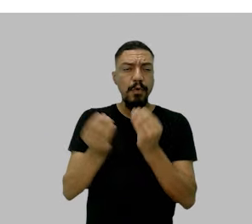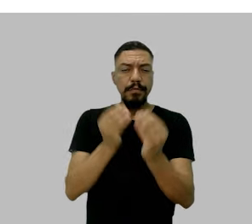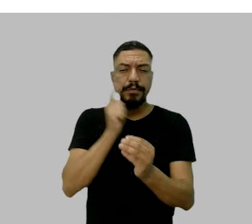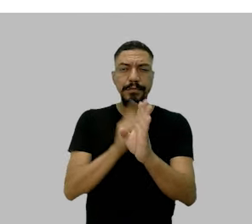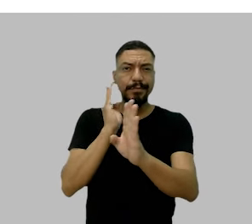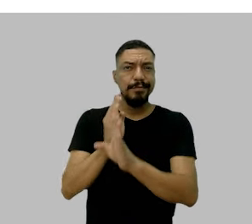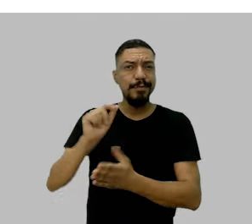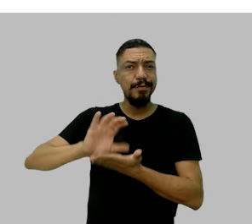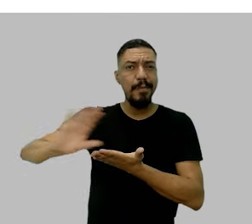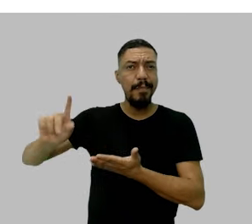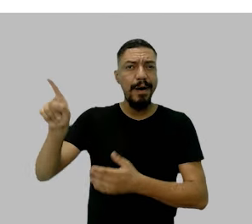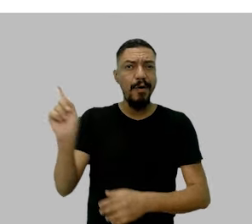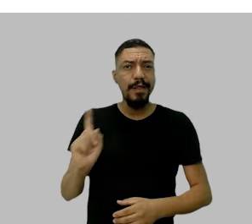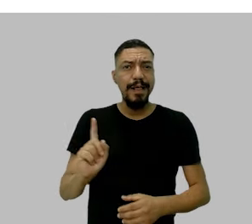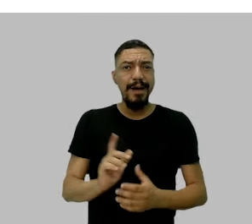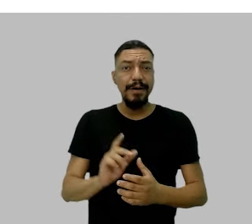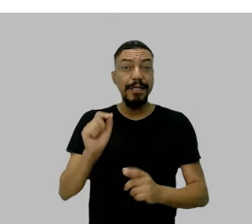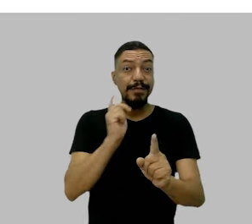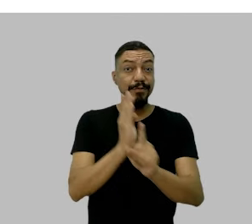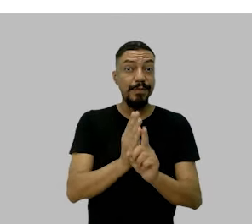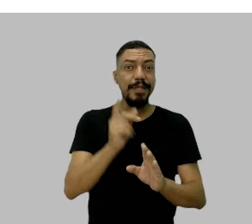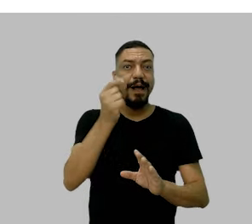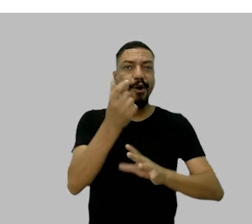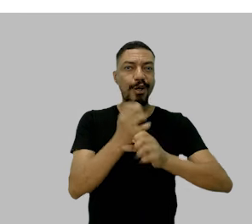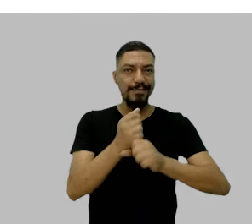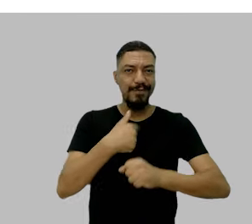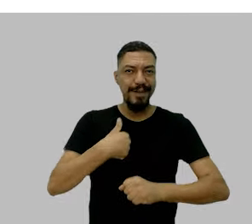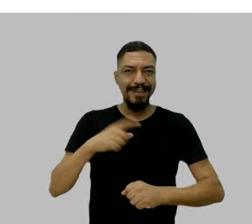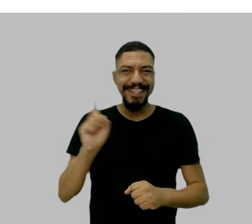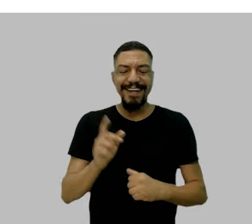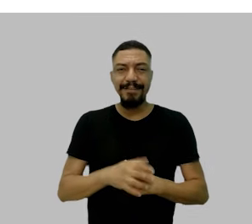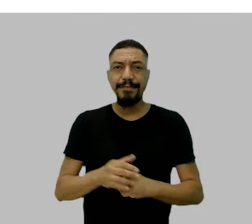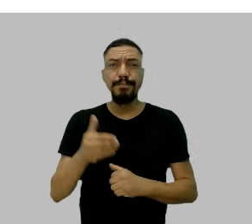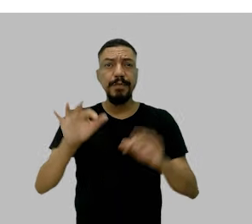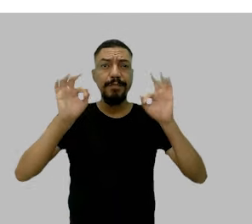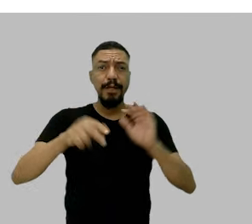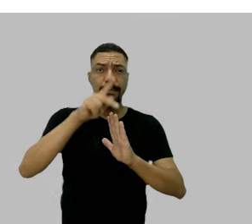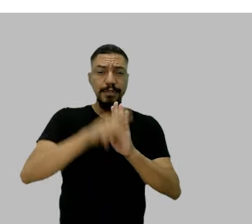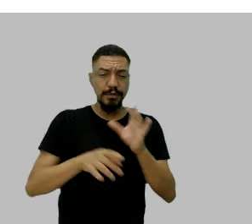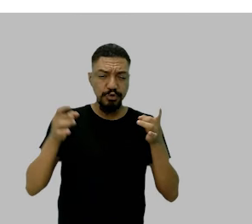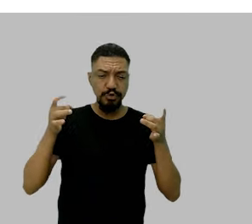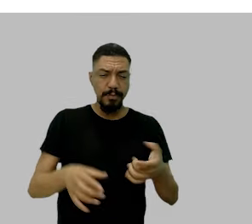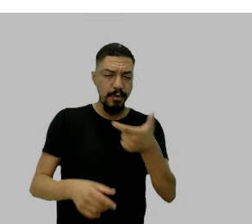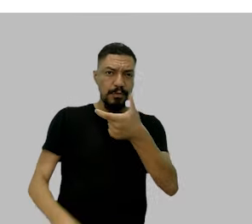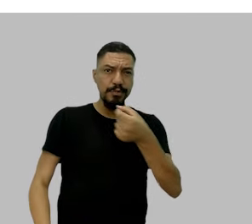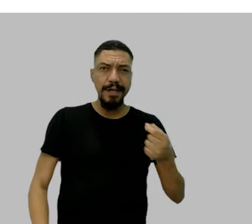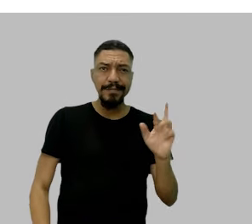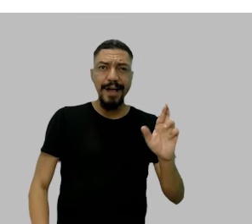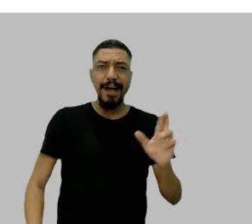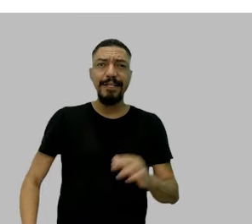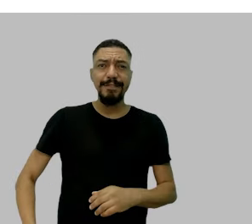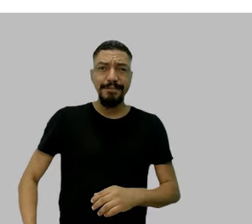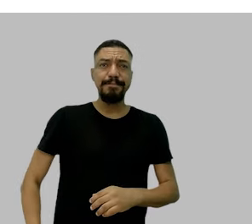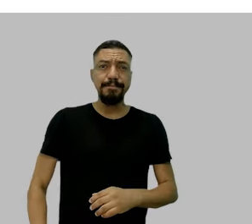foi paga? Na verdade, quem descobriu foi a contabilidade, não foi nem eu. No final do projeto, porque sobraram R$200. E